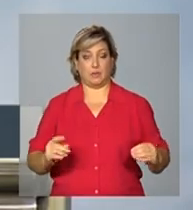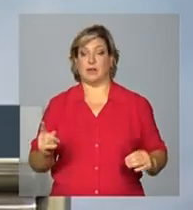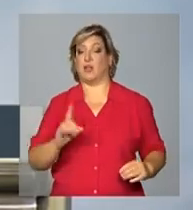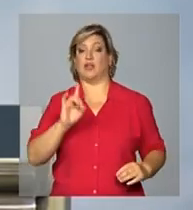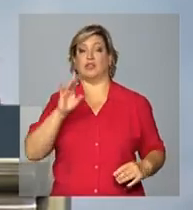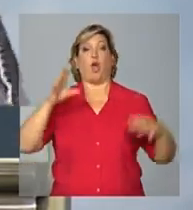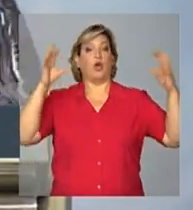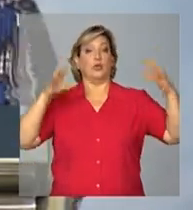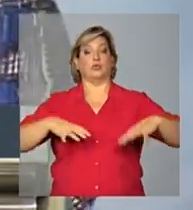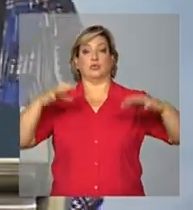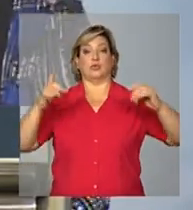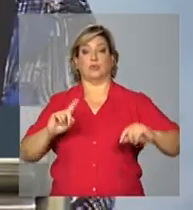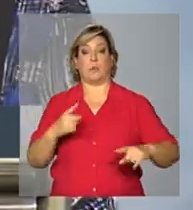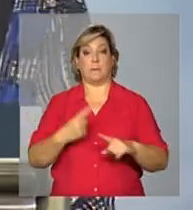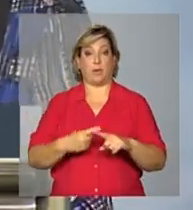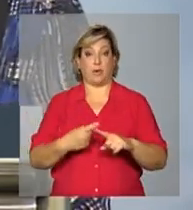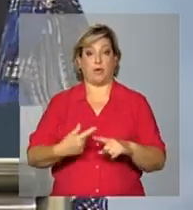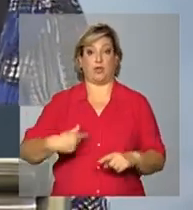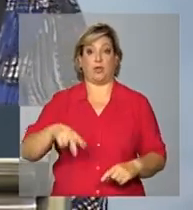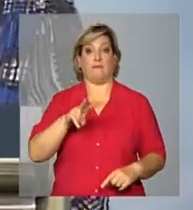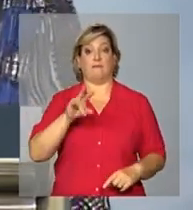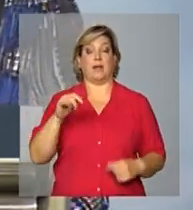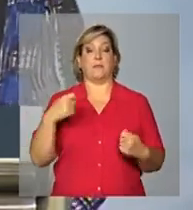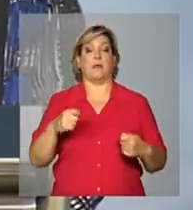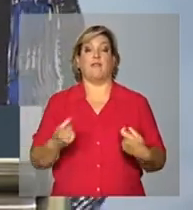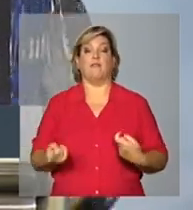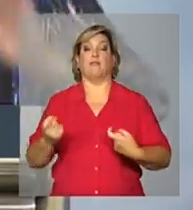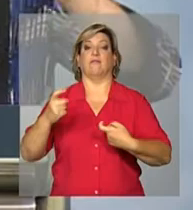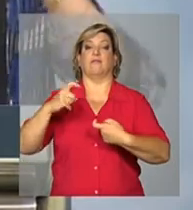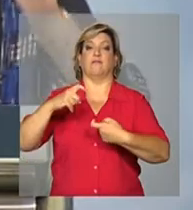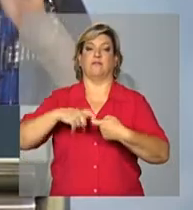chover, porque a gente vai ter de recuperar